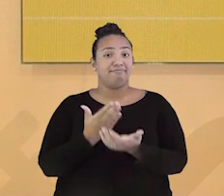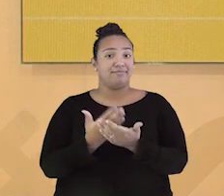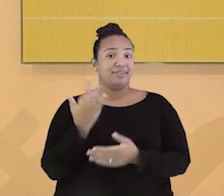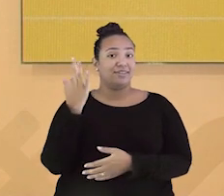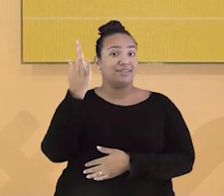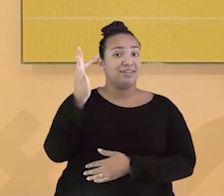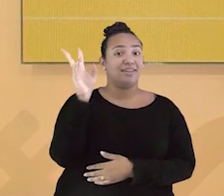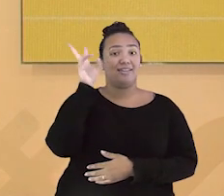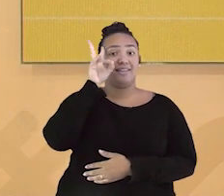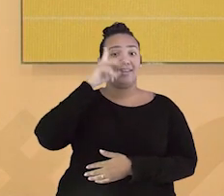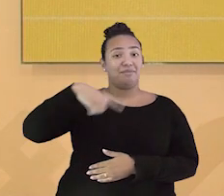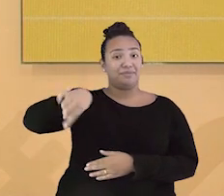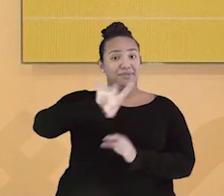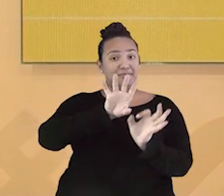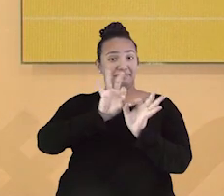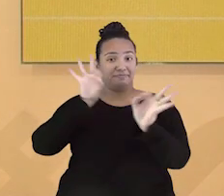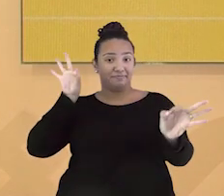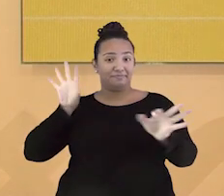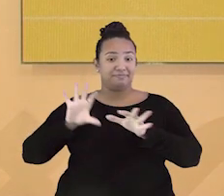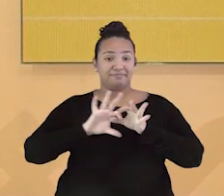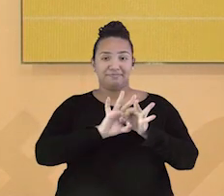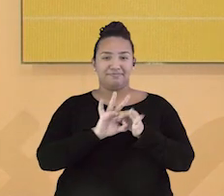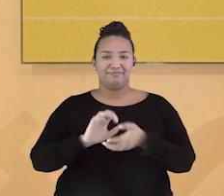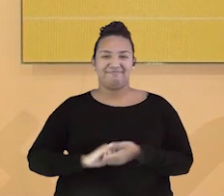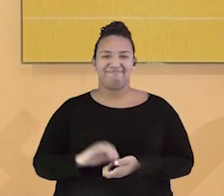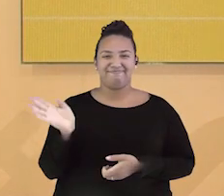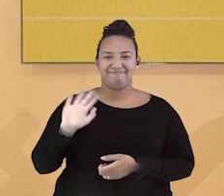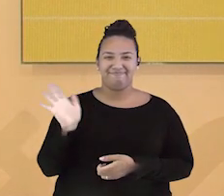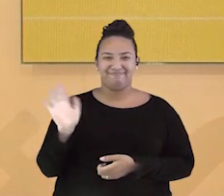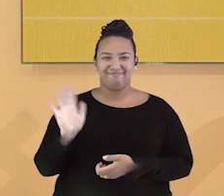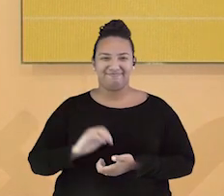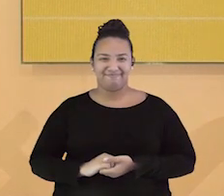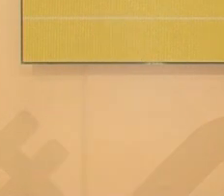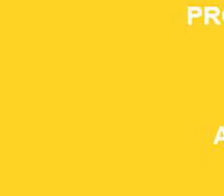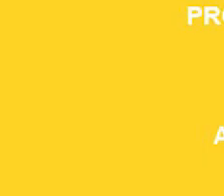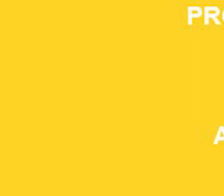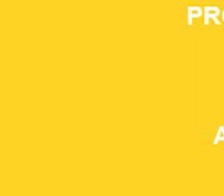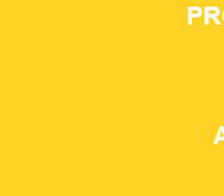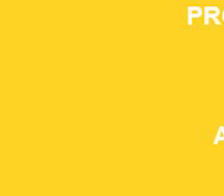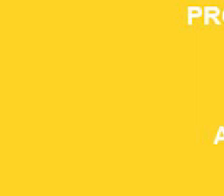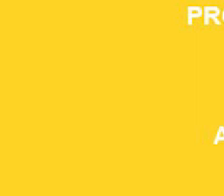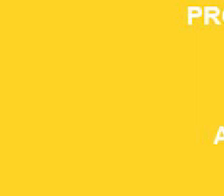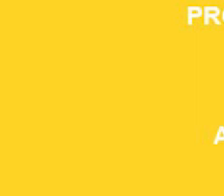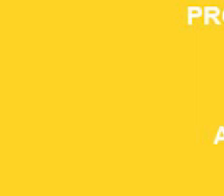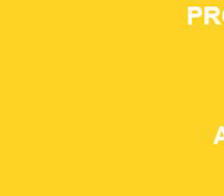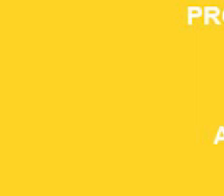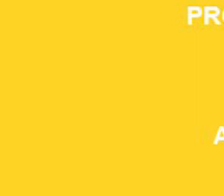aula e não se esqueçam, mesmo distantes, estamos juntos. Tchau, tchau!